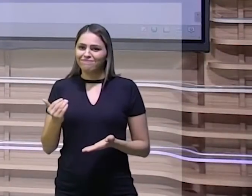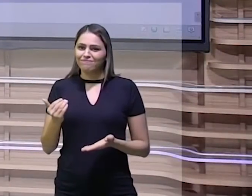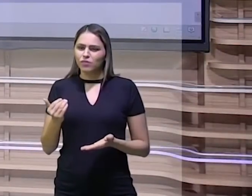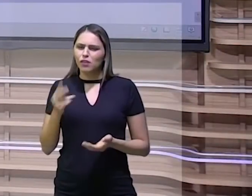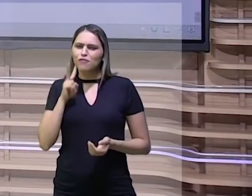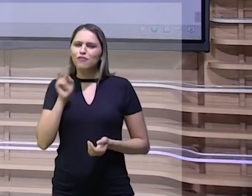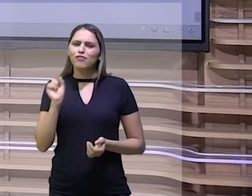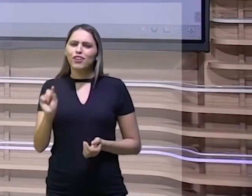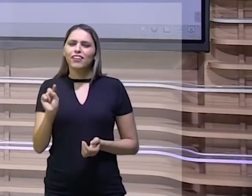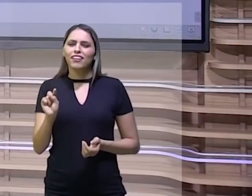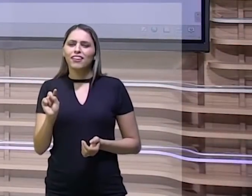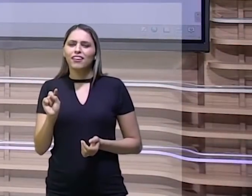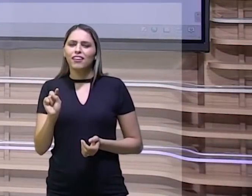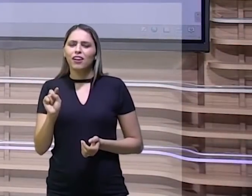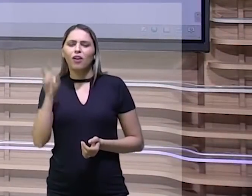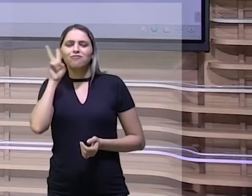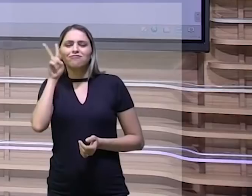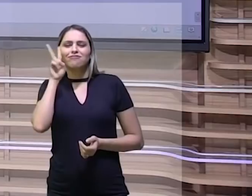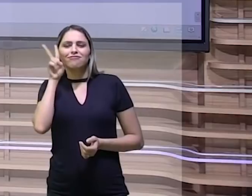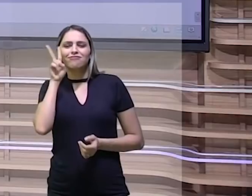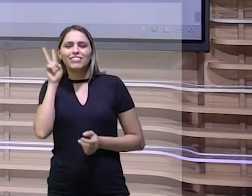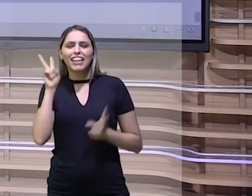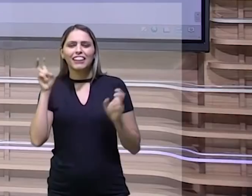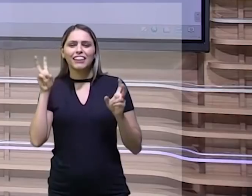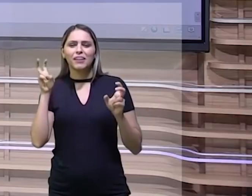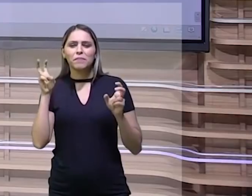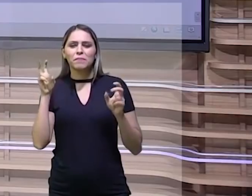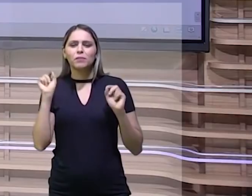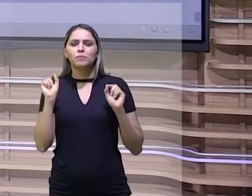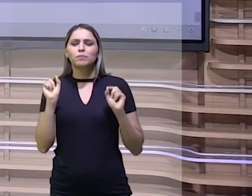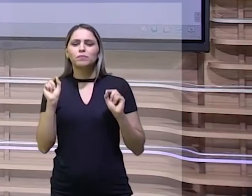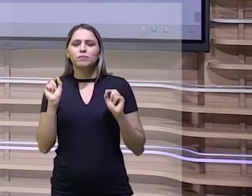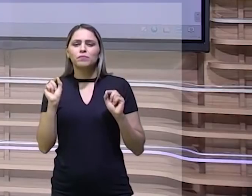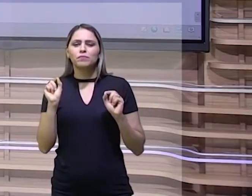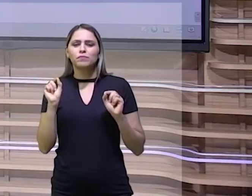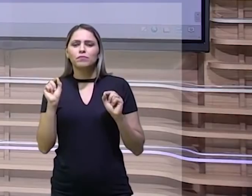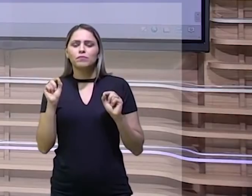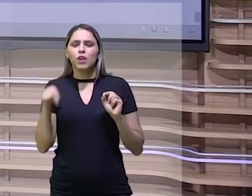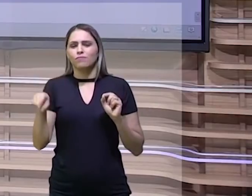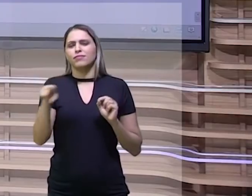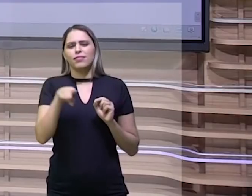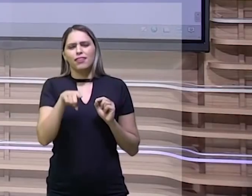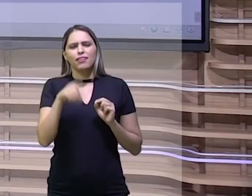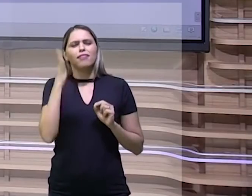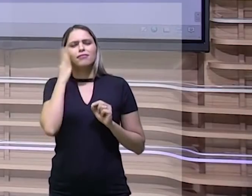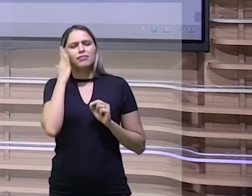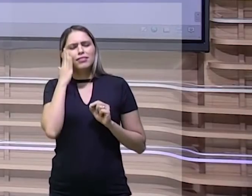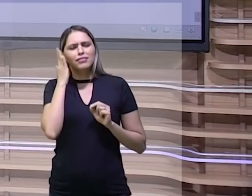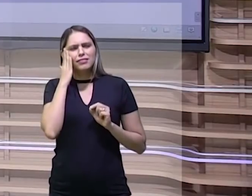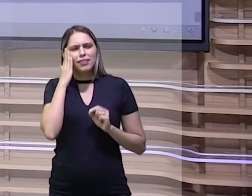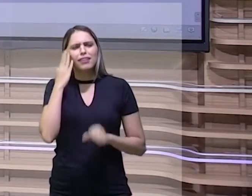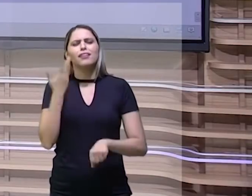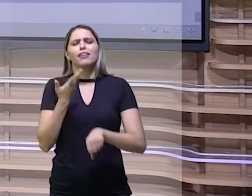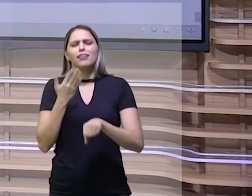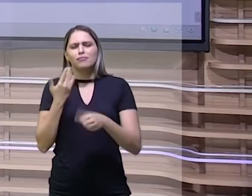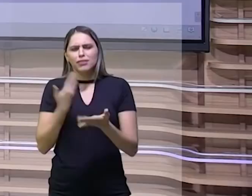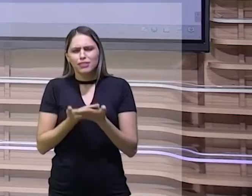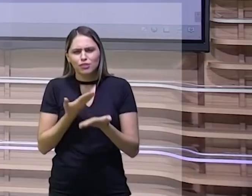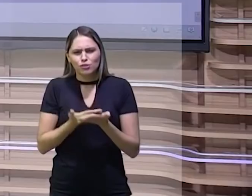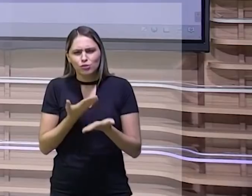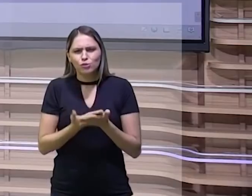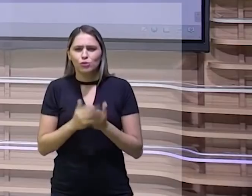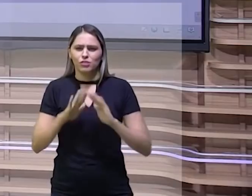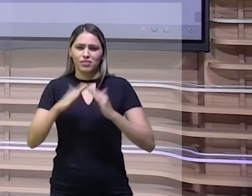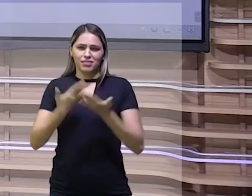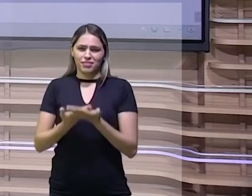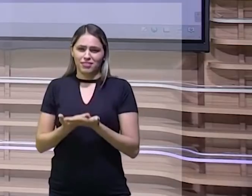ver como nós vamos reforçar esse assunto. Esse assunto que você já trabalhou, que você já estudou.